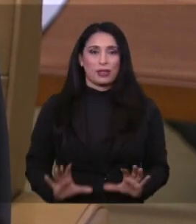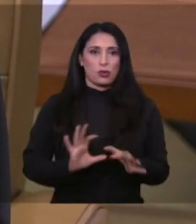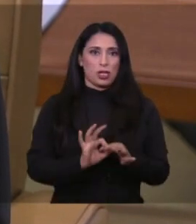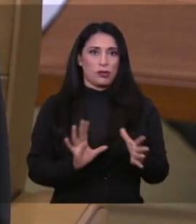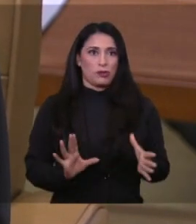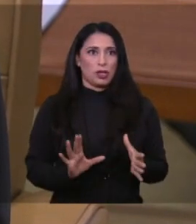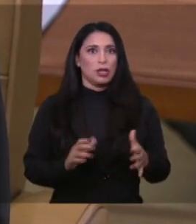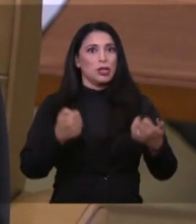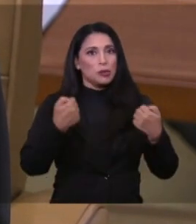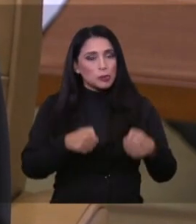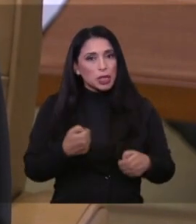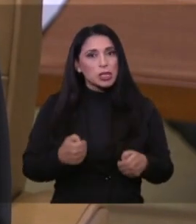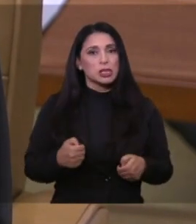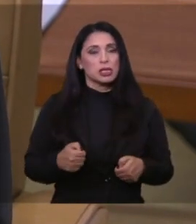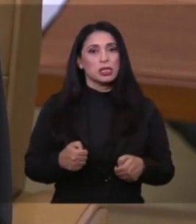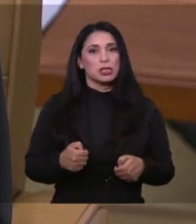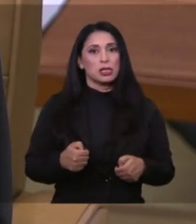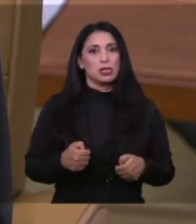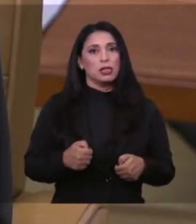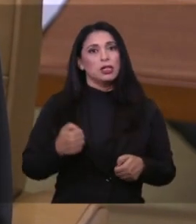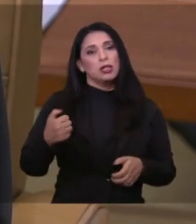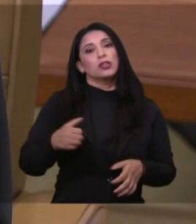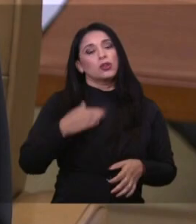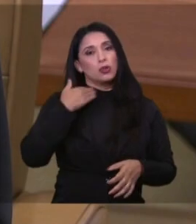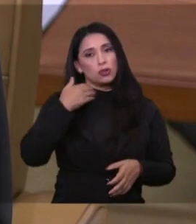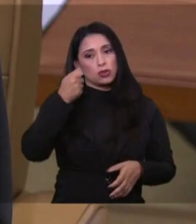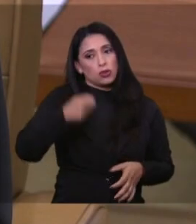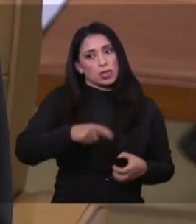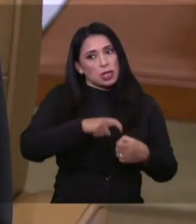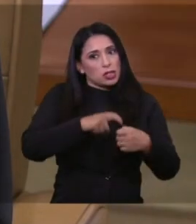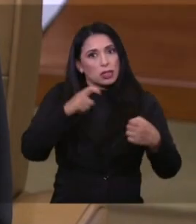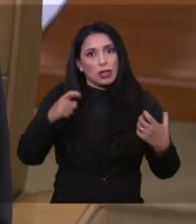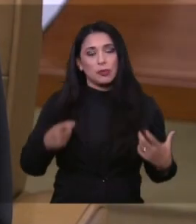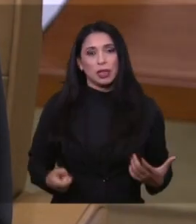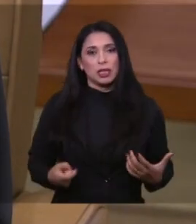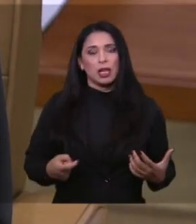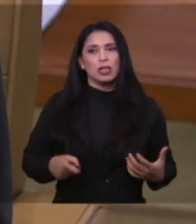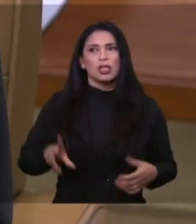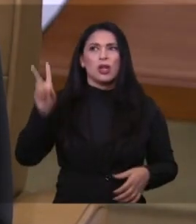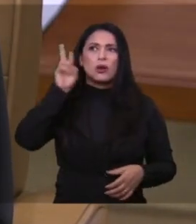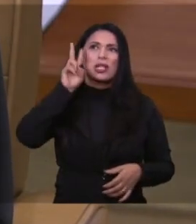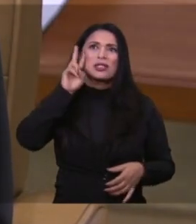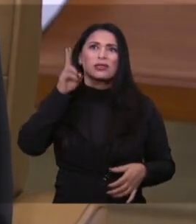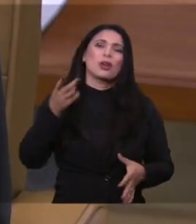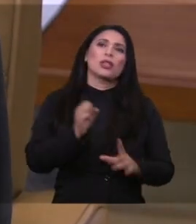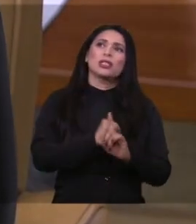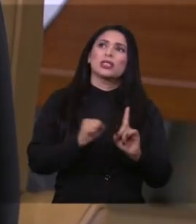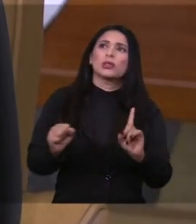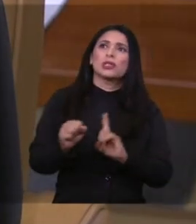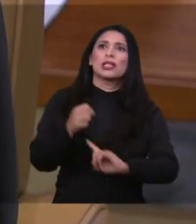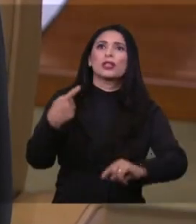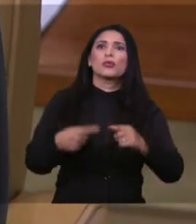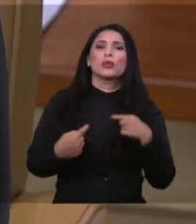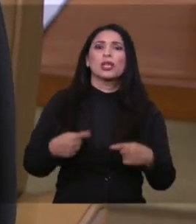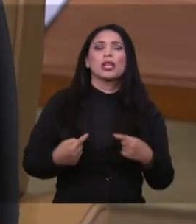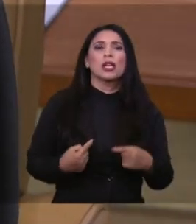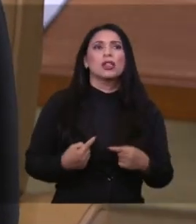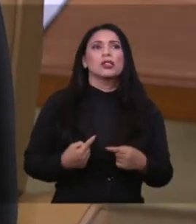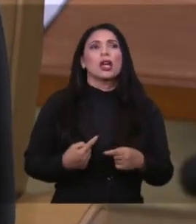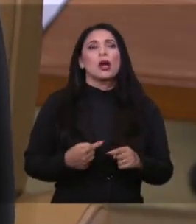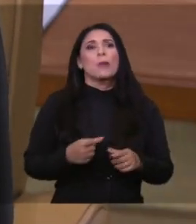inquestionável que inexiste na história das sociedades políticas qualquer registro de um povo